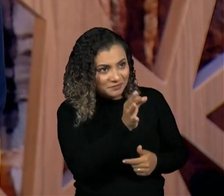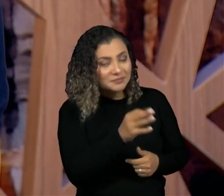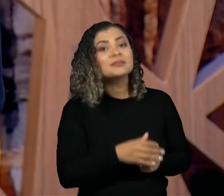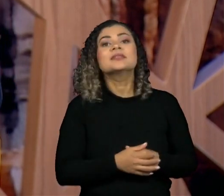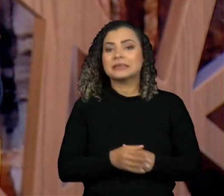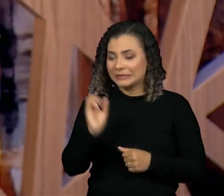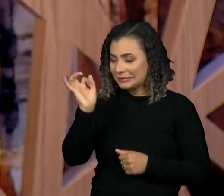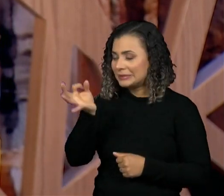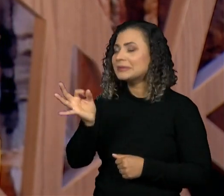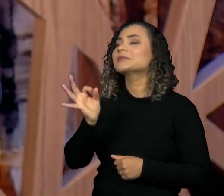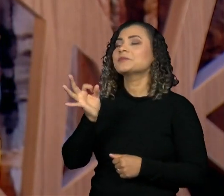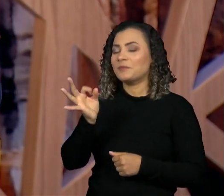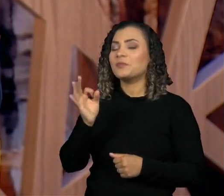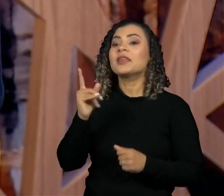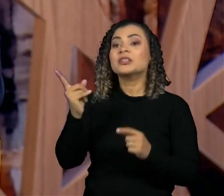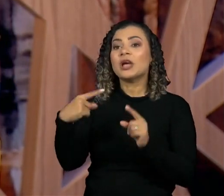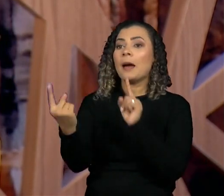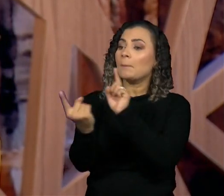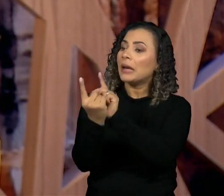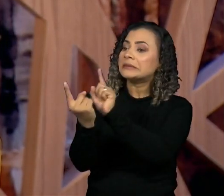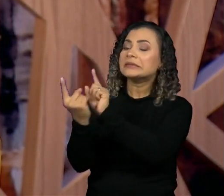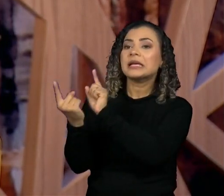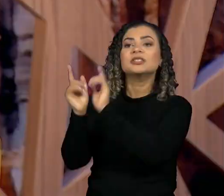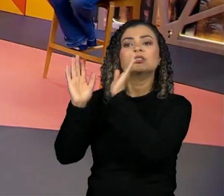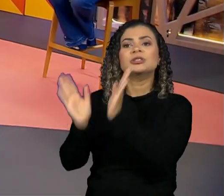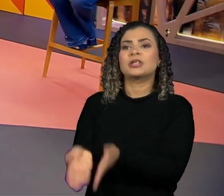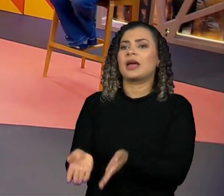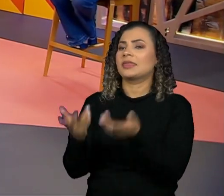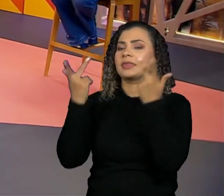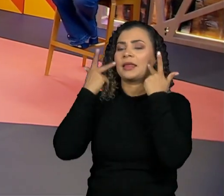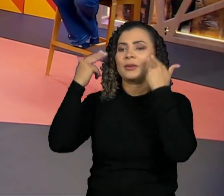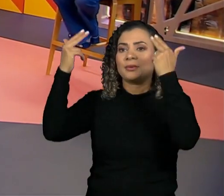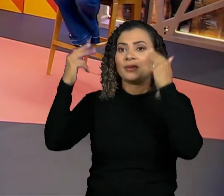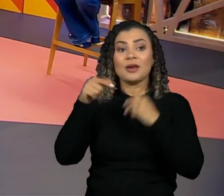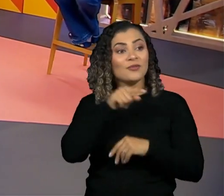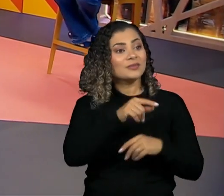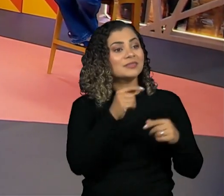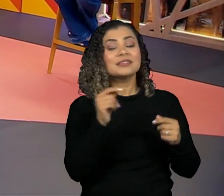com essa fisionomia, né? Eu, naturalmente... Pessoas maravilhosas, a pessoa já fica feliz.